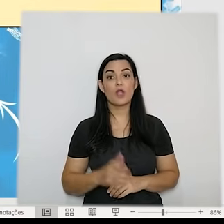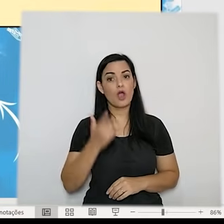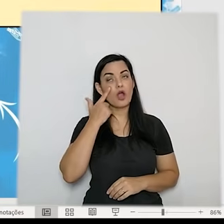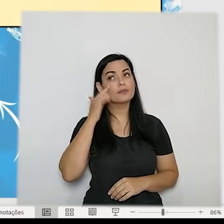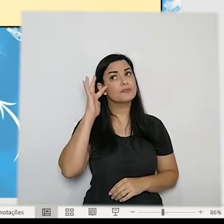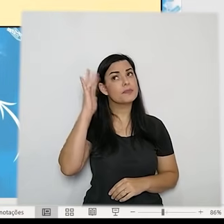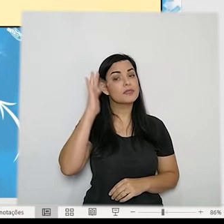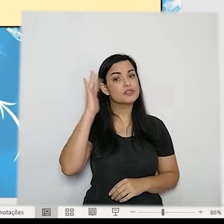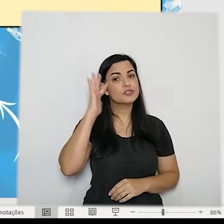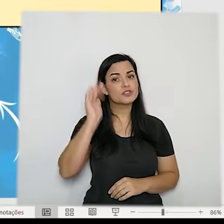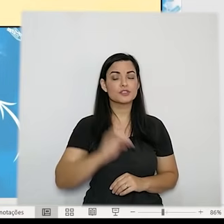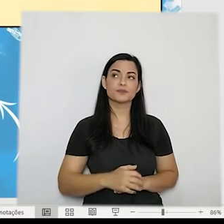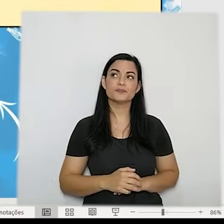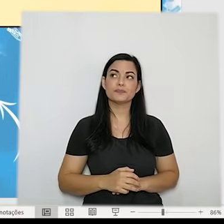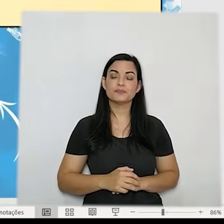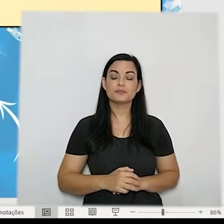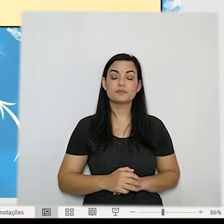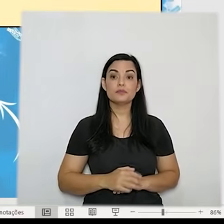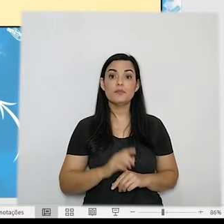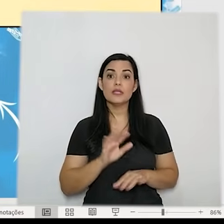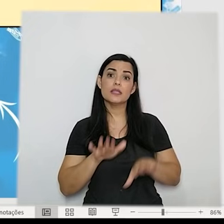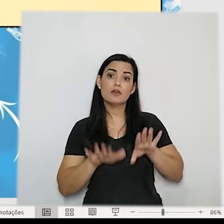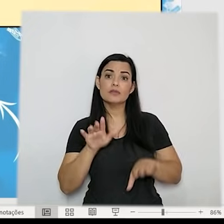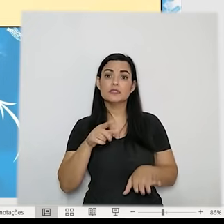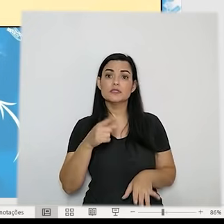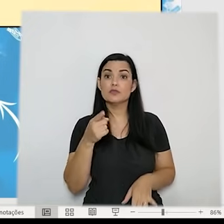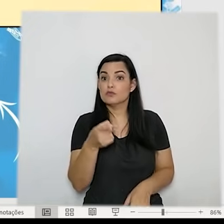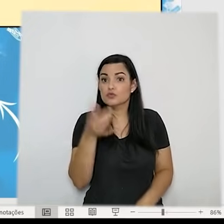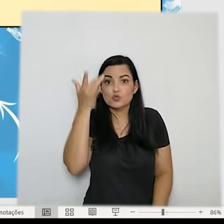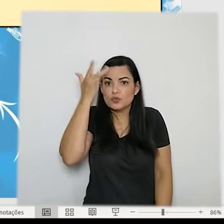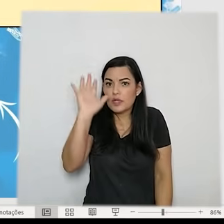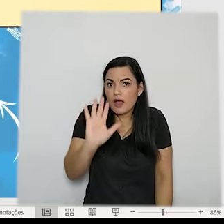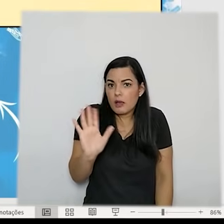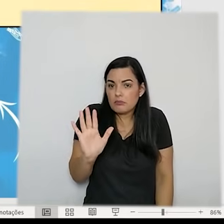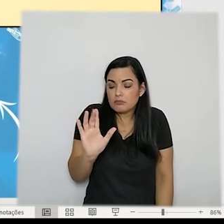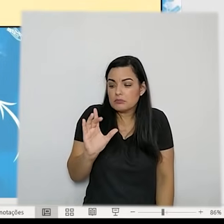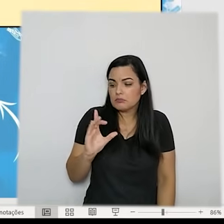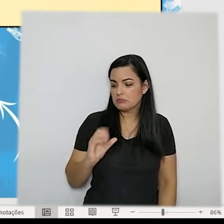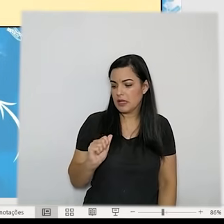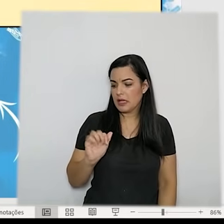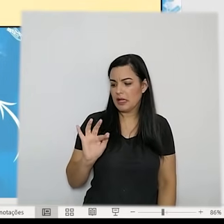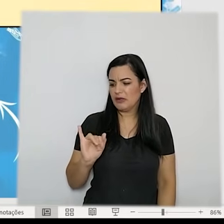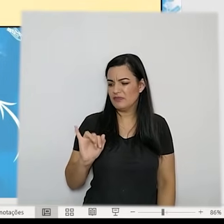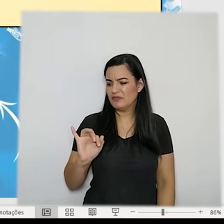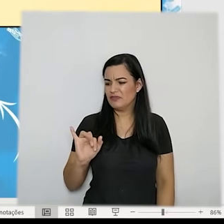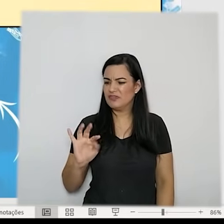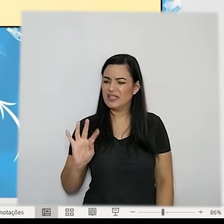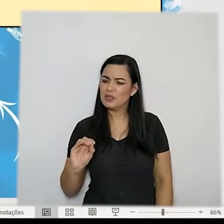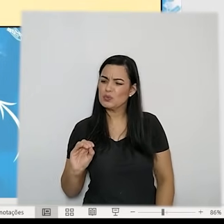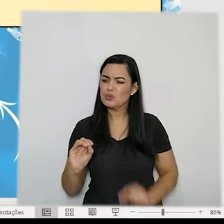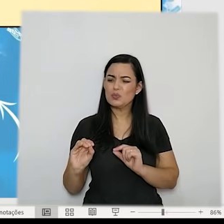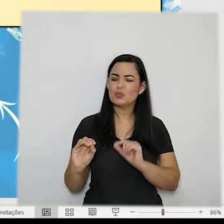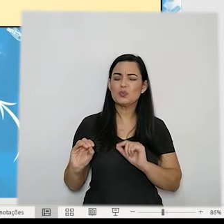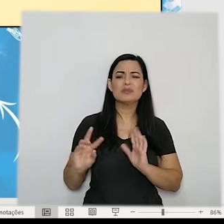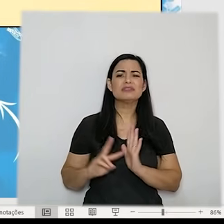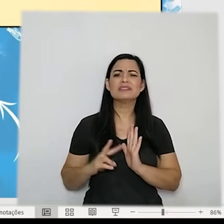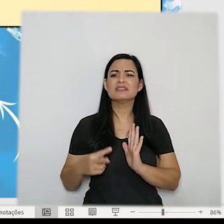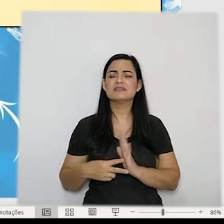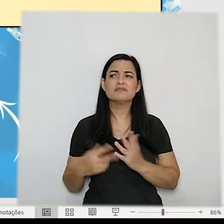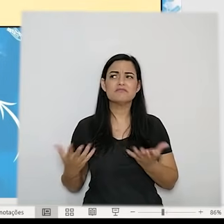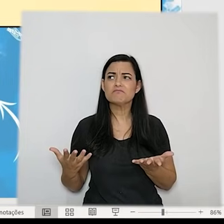Vamos supor que você tenha ficado em dúvidas. Eu não tenho certeza do